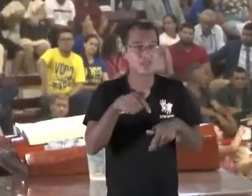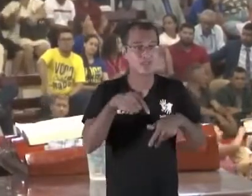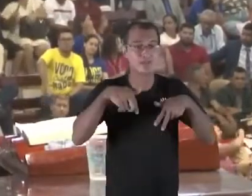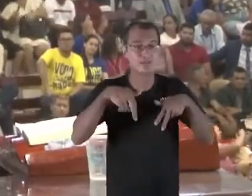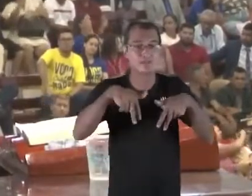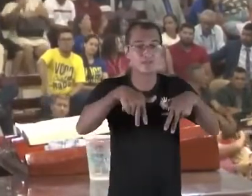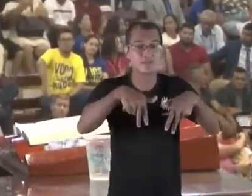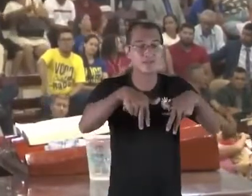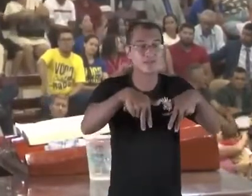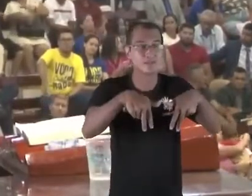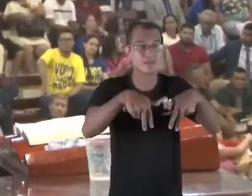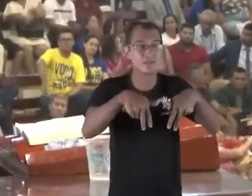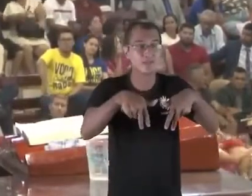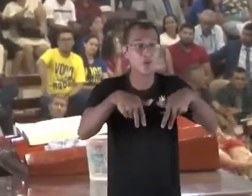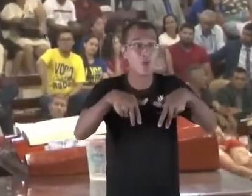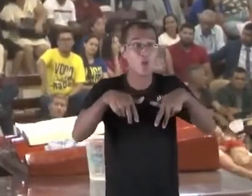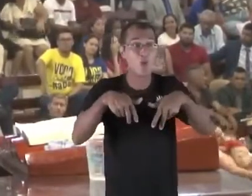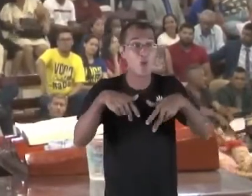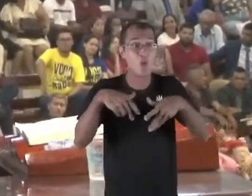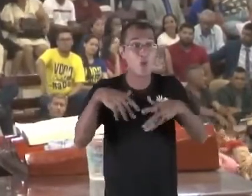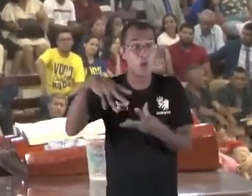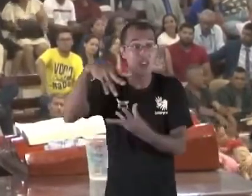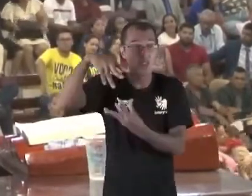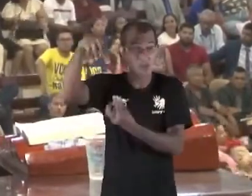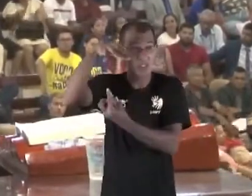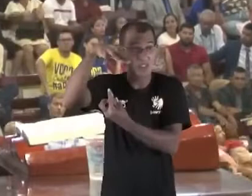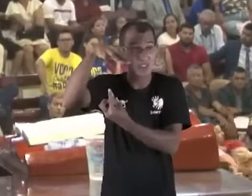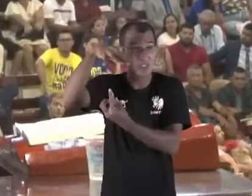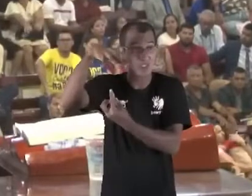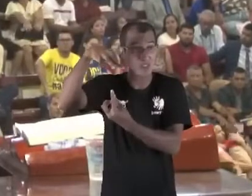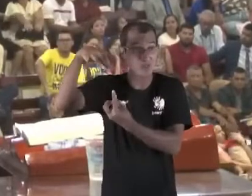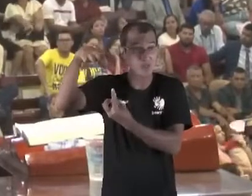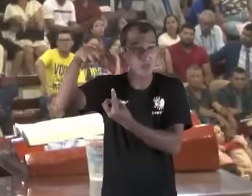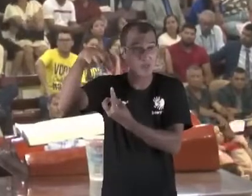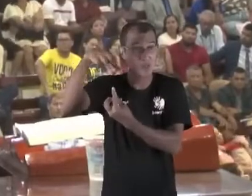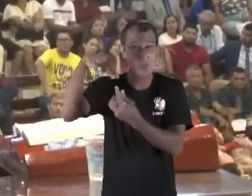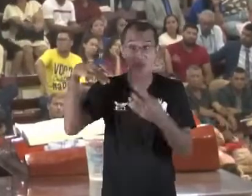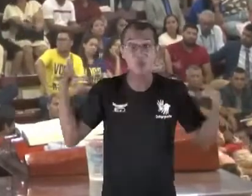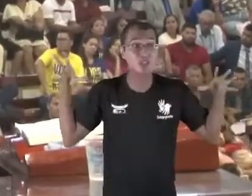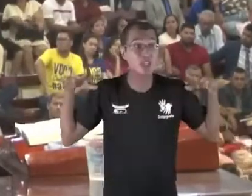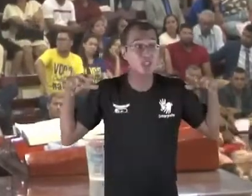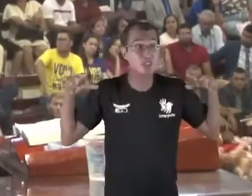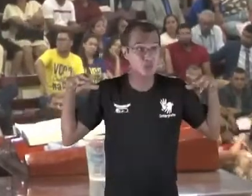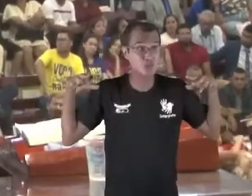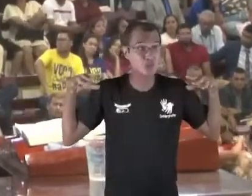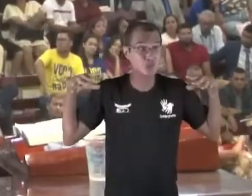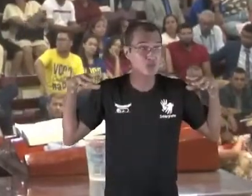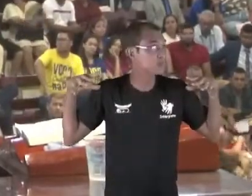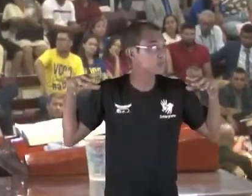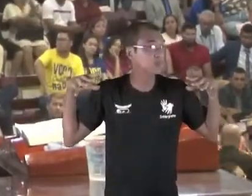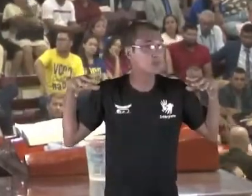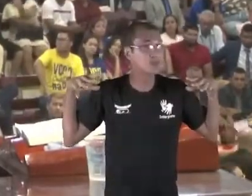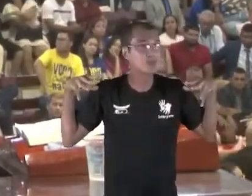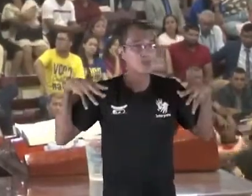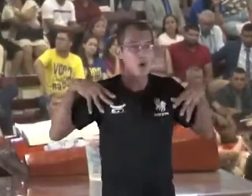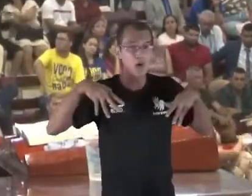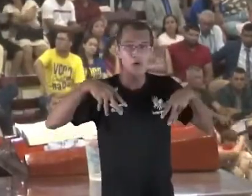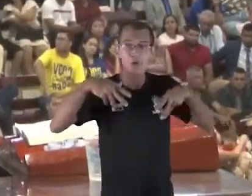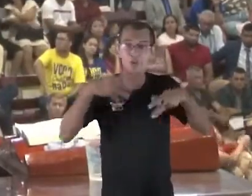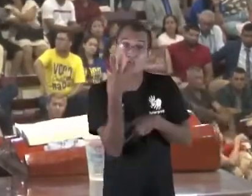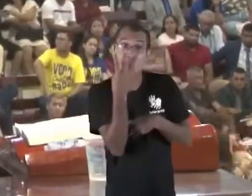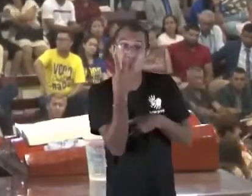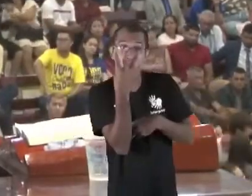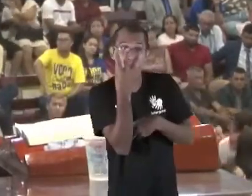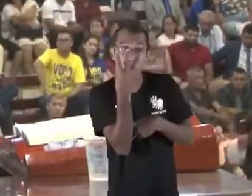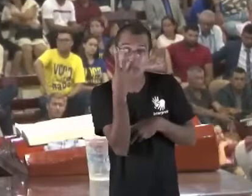Para onde o Espírito ia, os querubins iam.